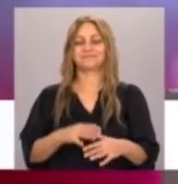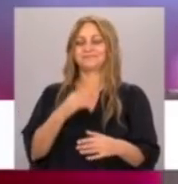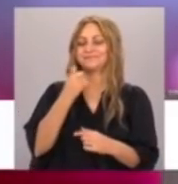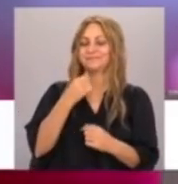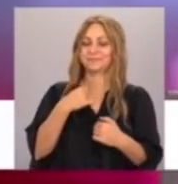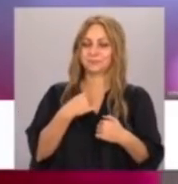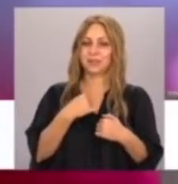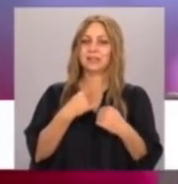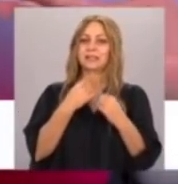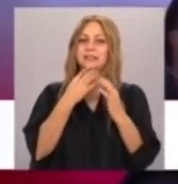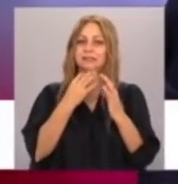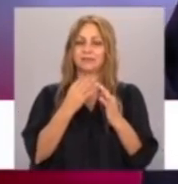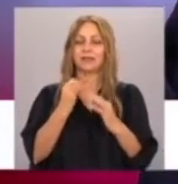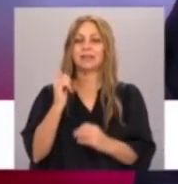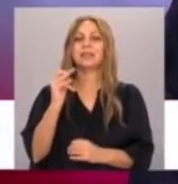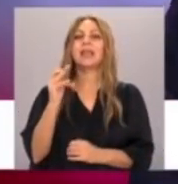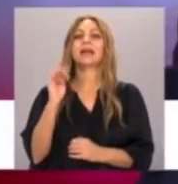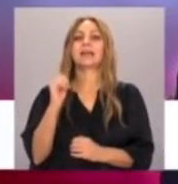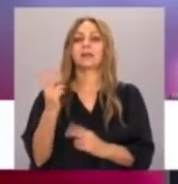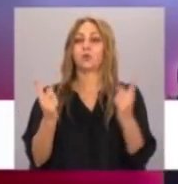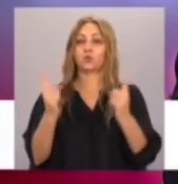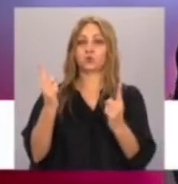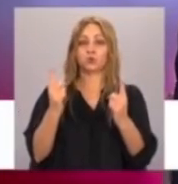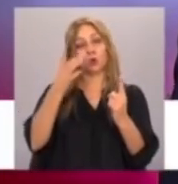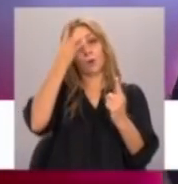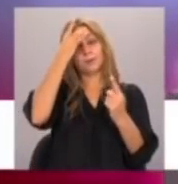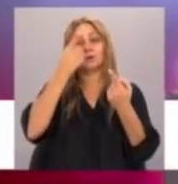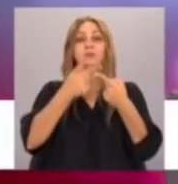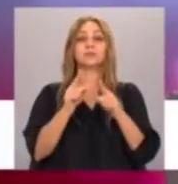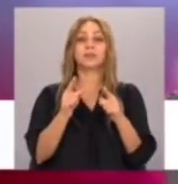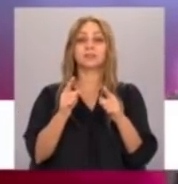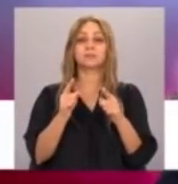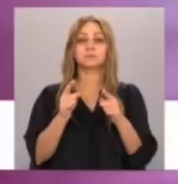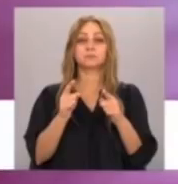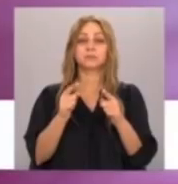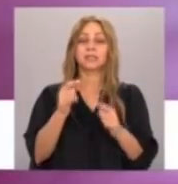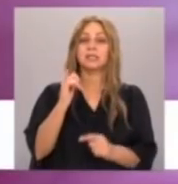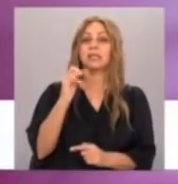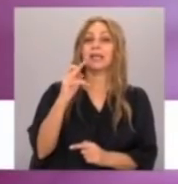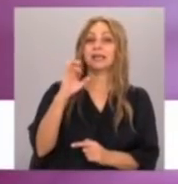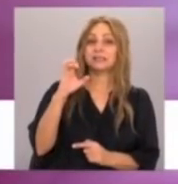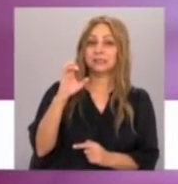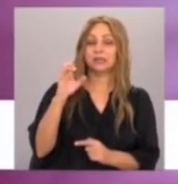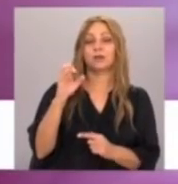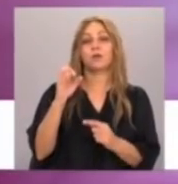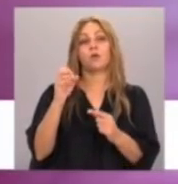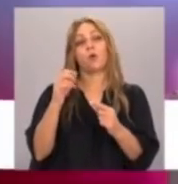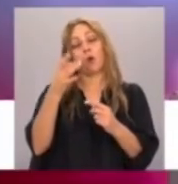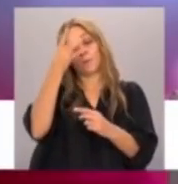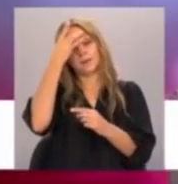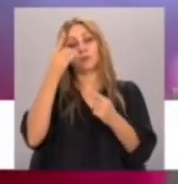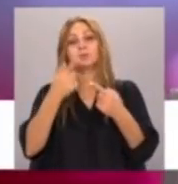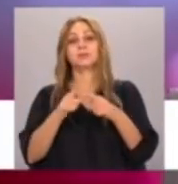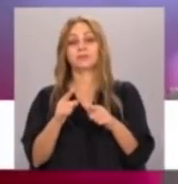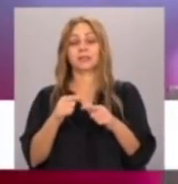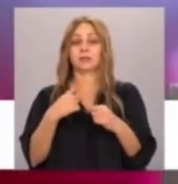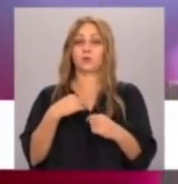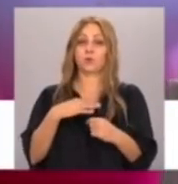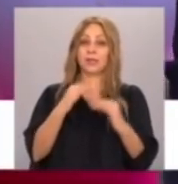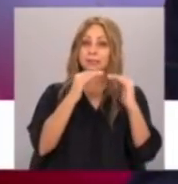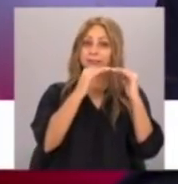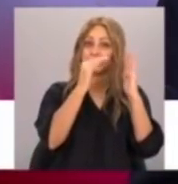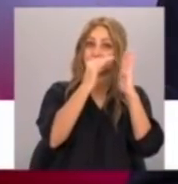nós temos em de ser o IRS por exemplo e Como conduzimos encher o RC simplesmente por exemplo forma de ser o